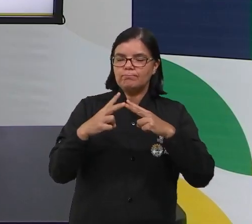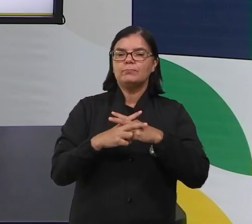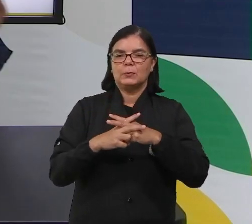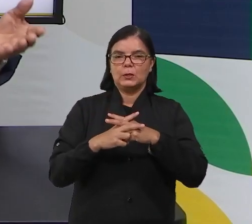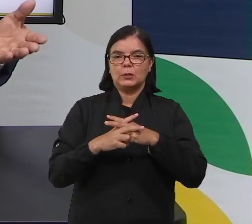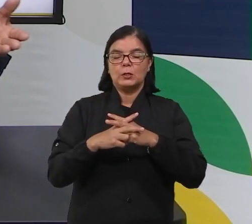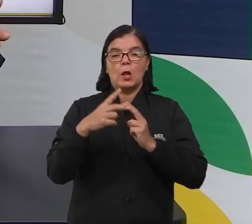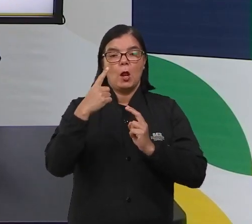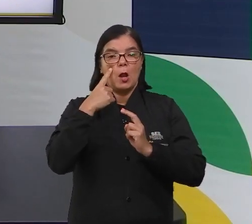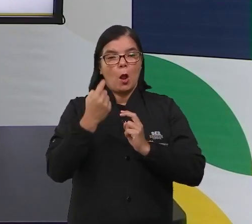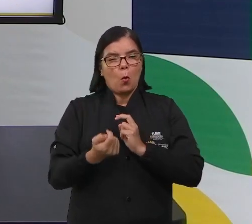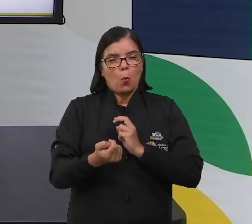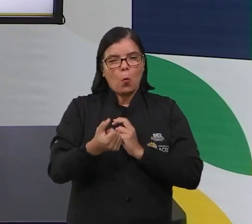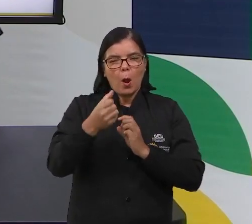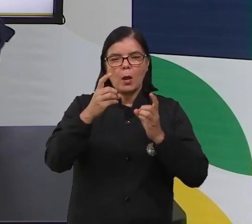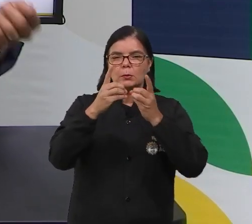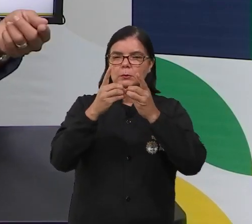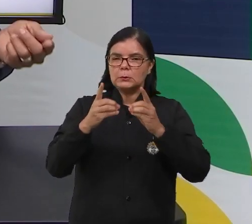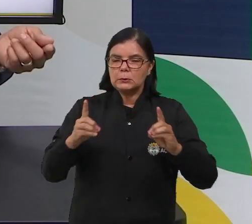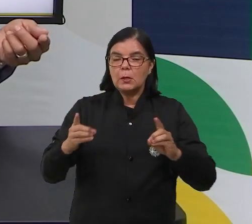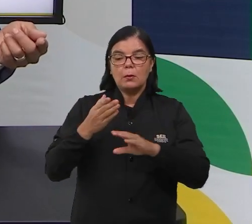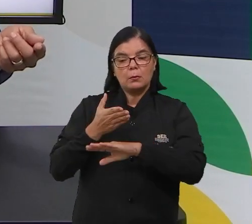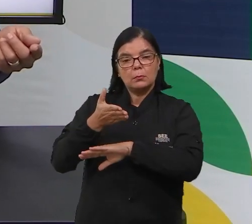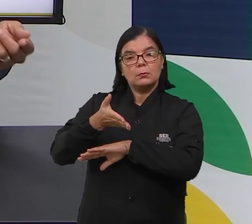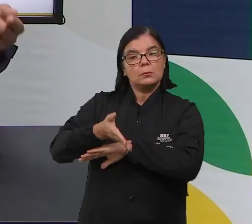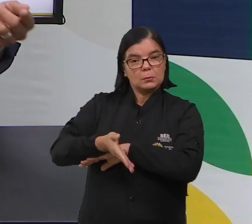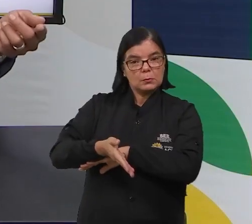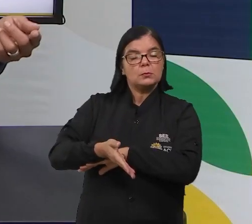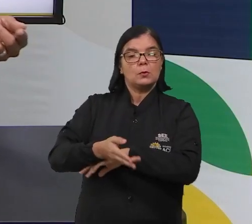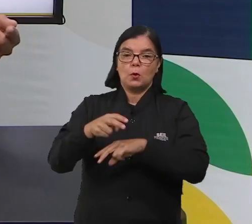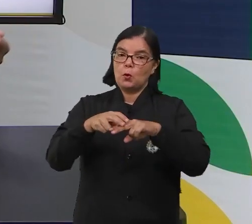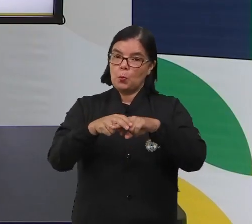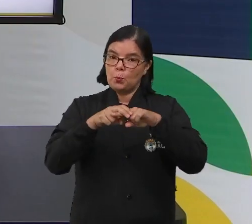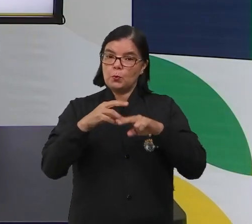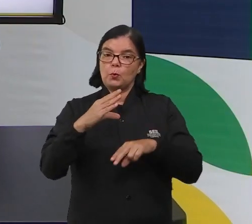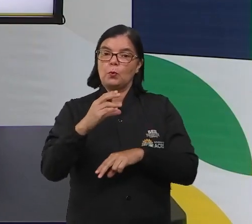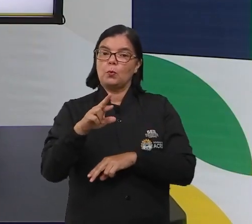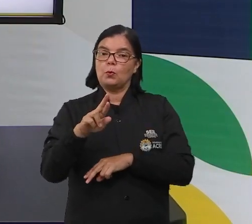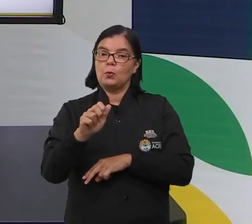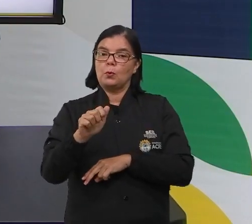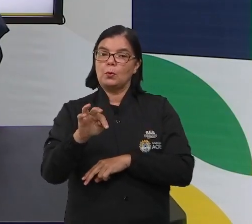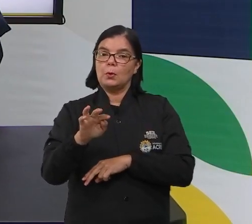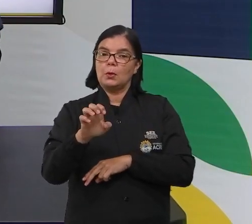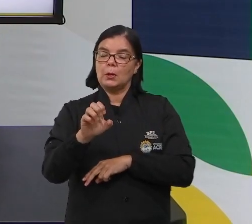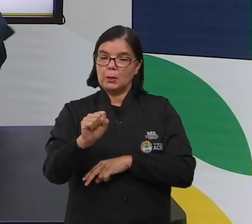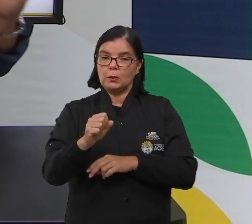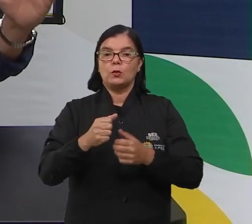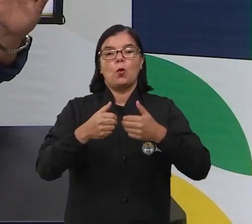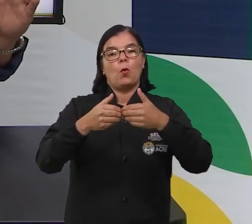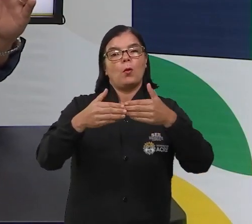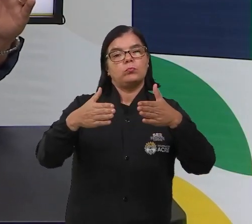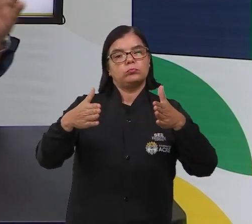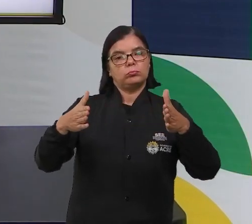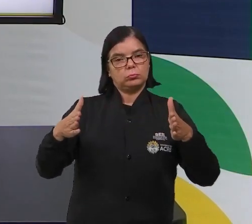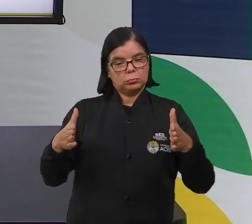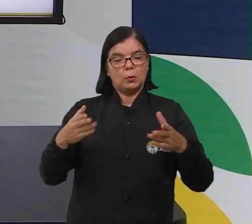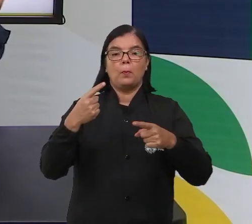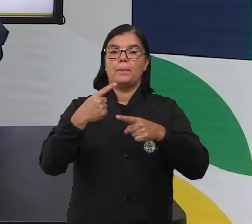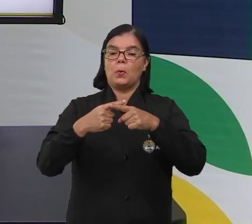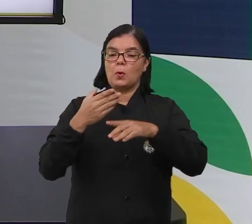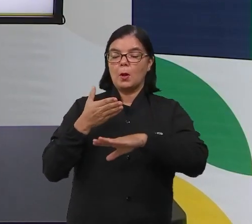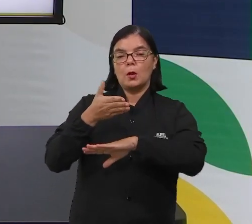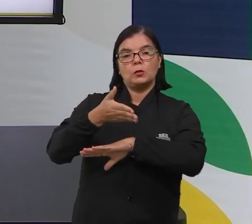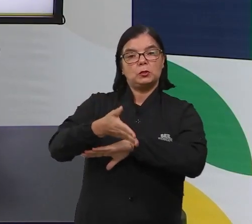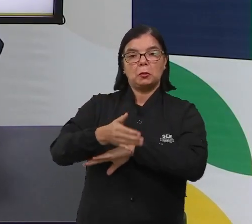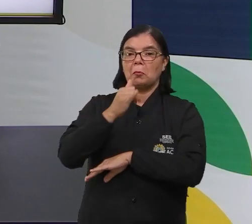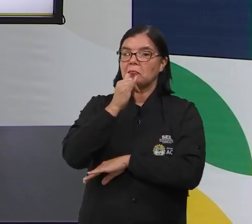desentendendo e prestes a se separar, eles iam lá. Por isso o Crates ficou conhecido como o abridor de portas, porque ele chegava